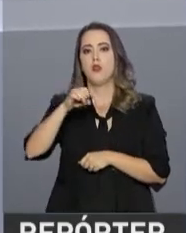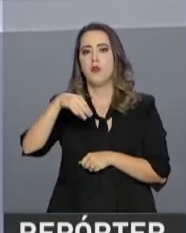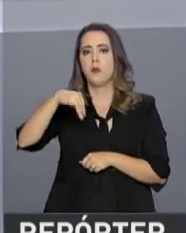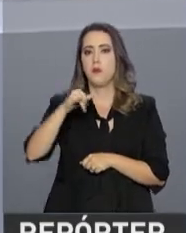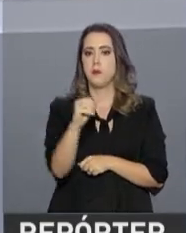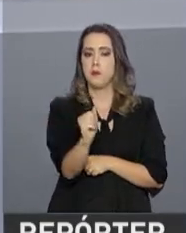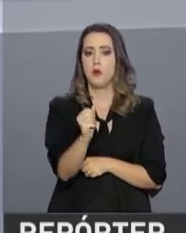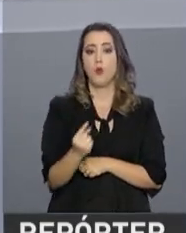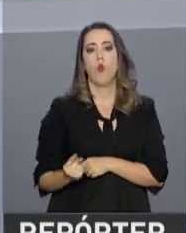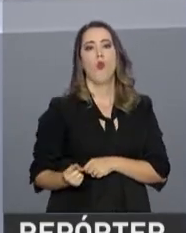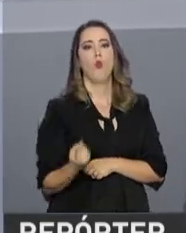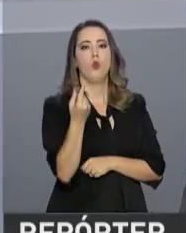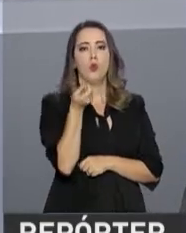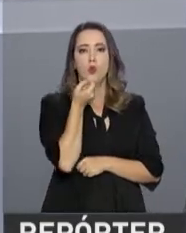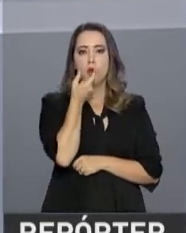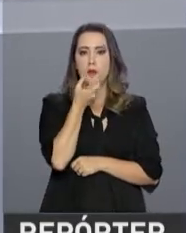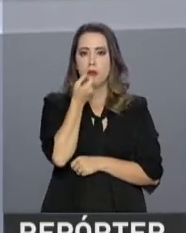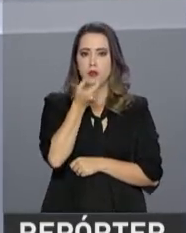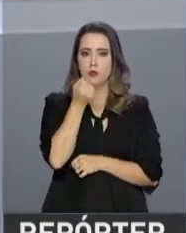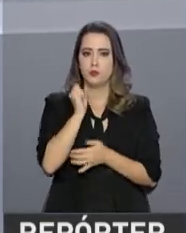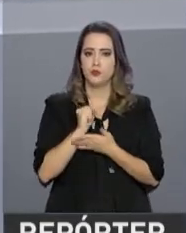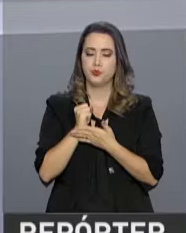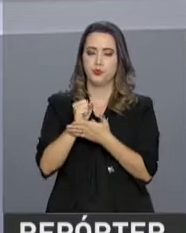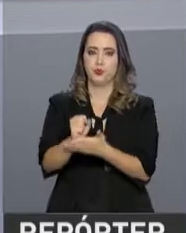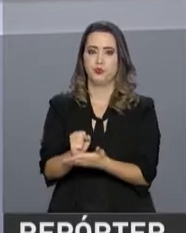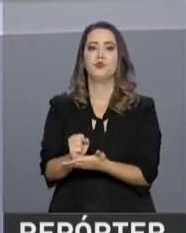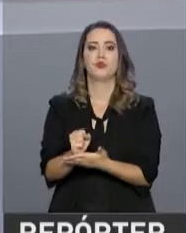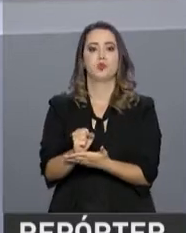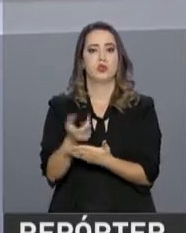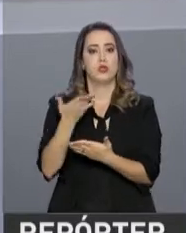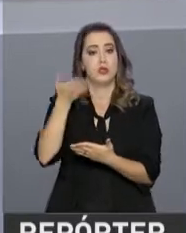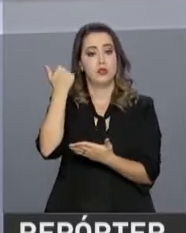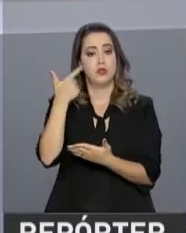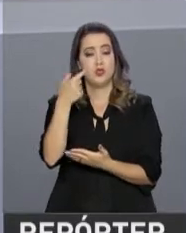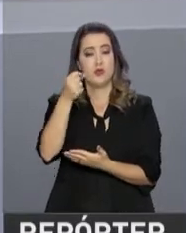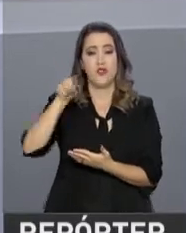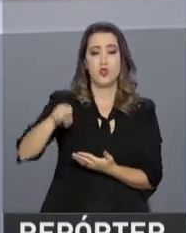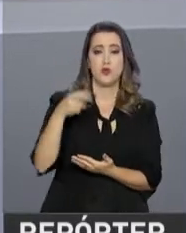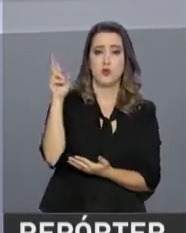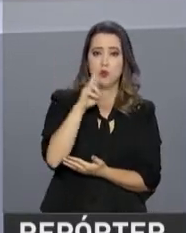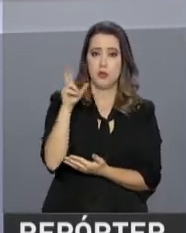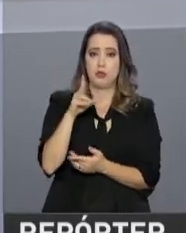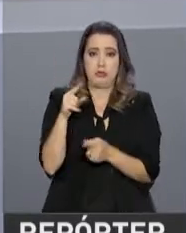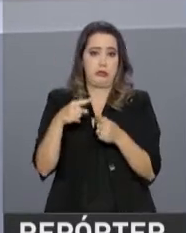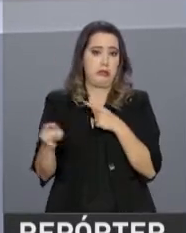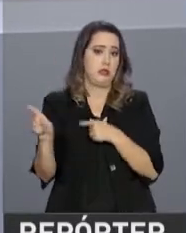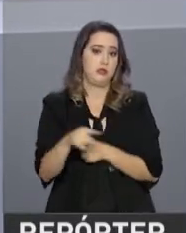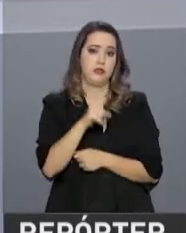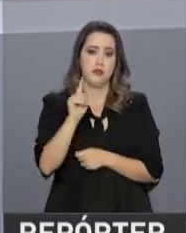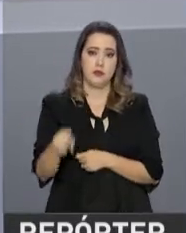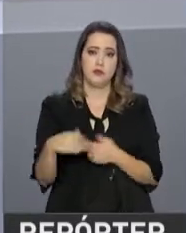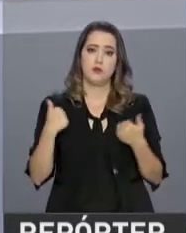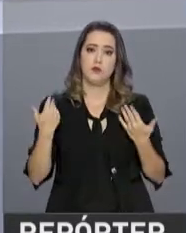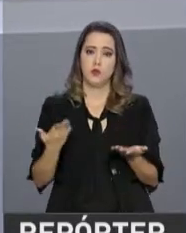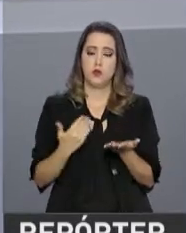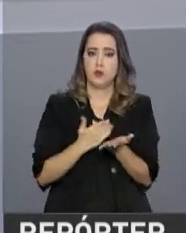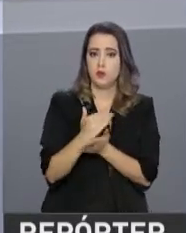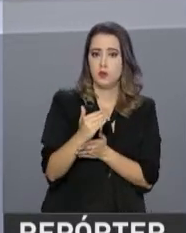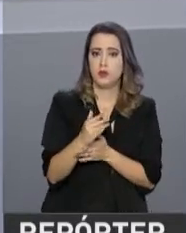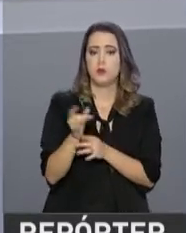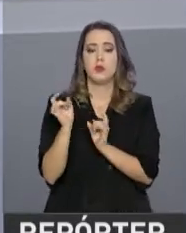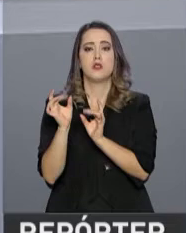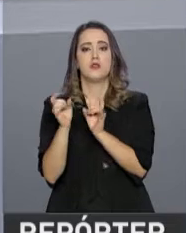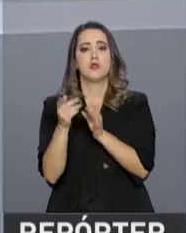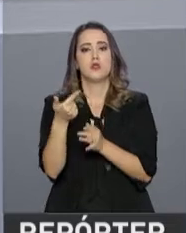patente do único medicamento disponível para o tratamento da doença e que custava mais de 20 mil reais foi rompida com isso entra em cena a